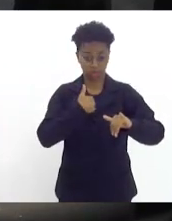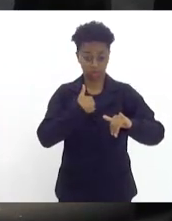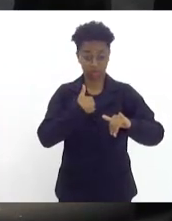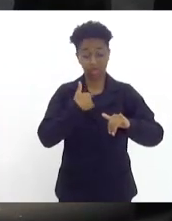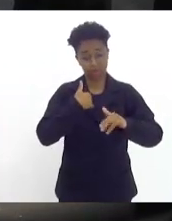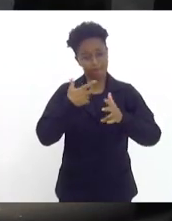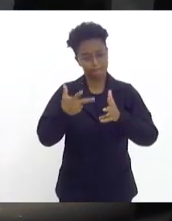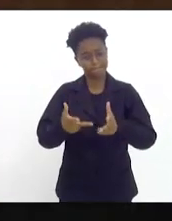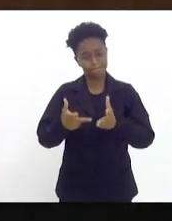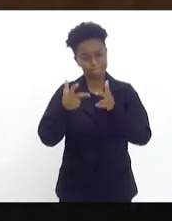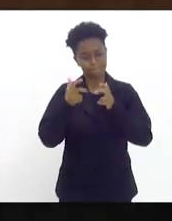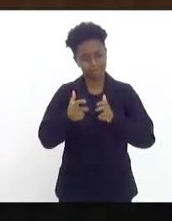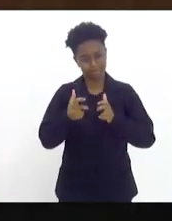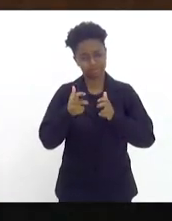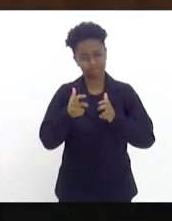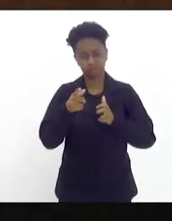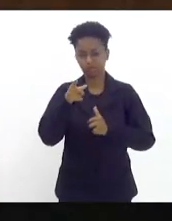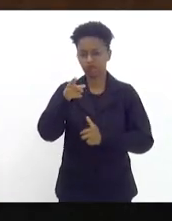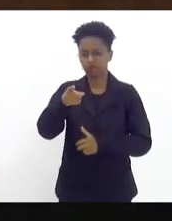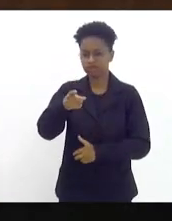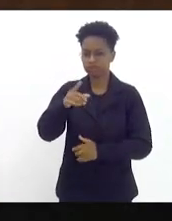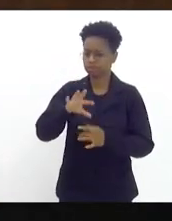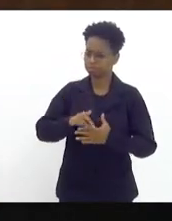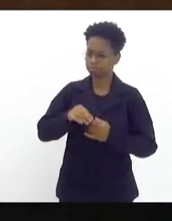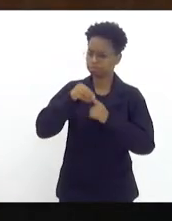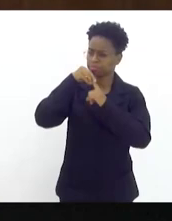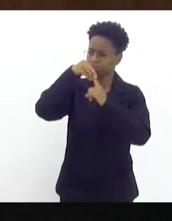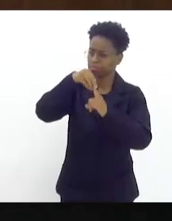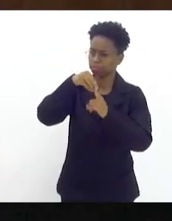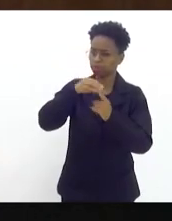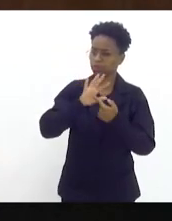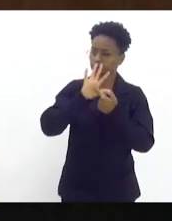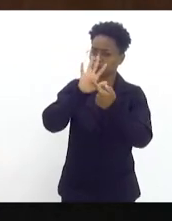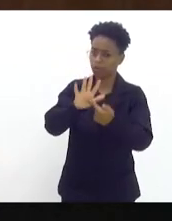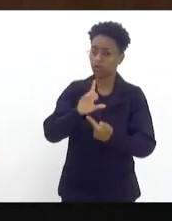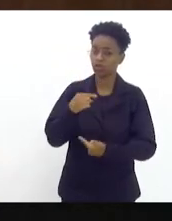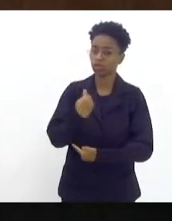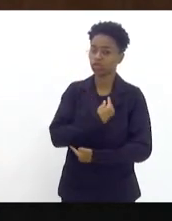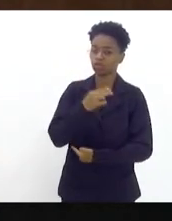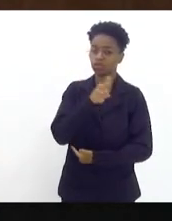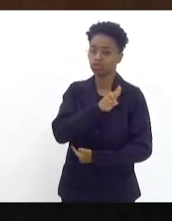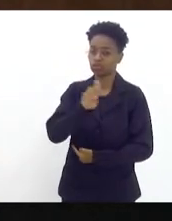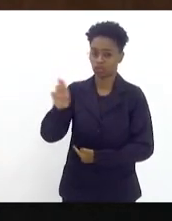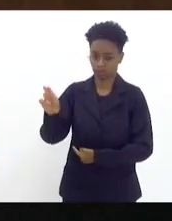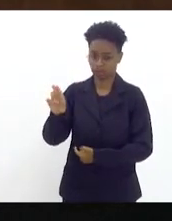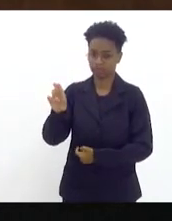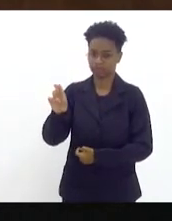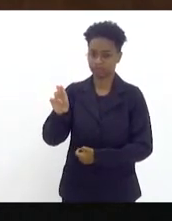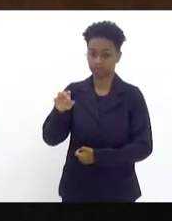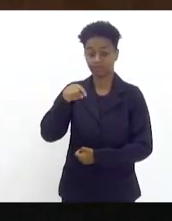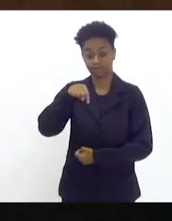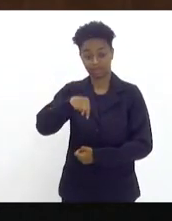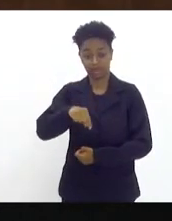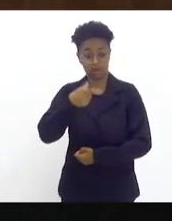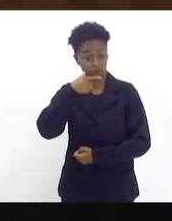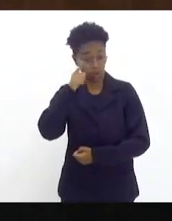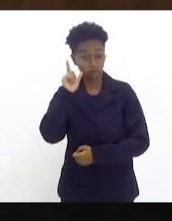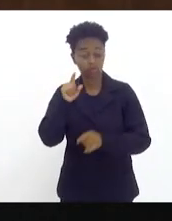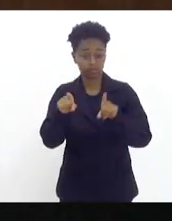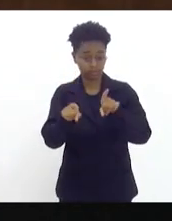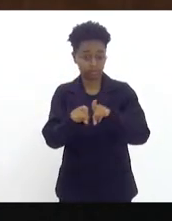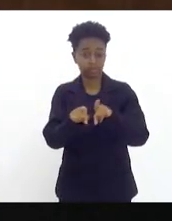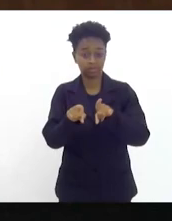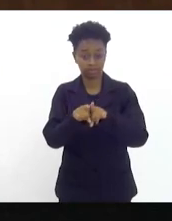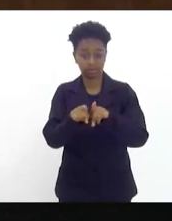percebo que o senhor dá um destaque ao nosso nome na sessão de ontem ali